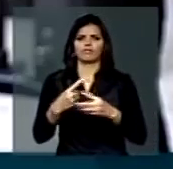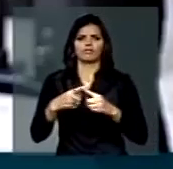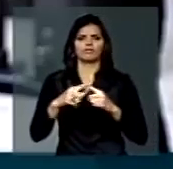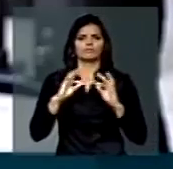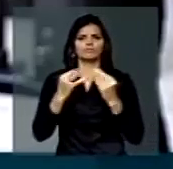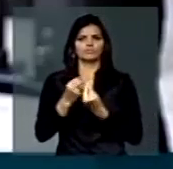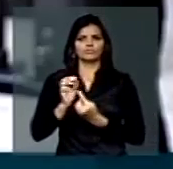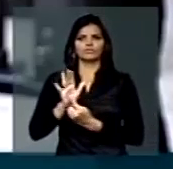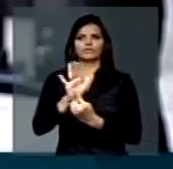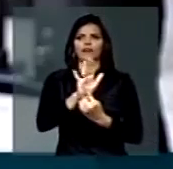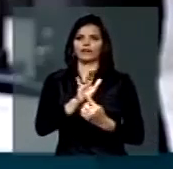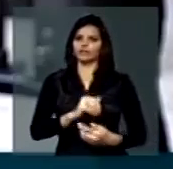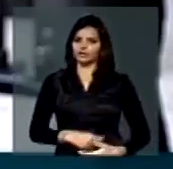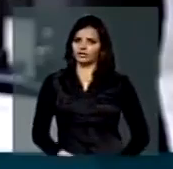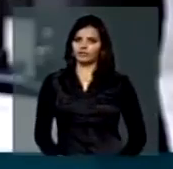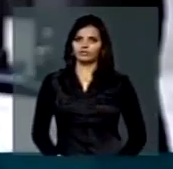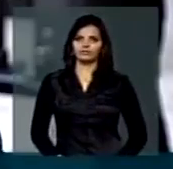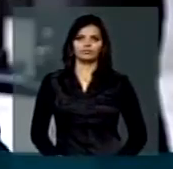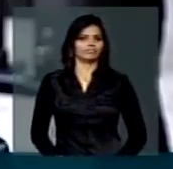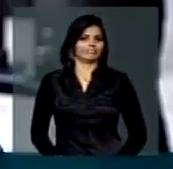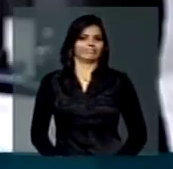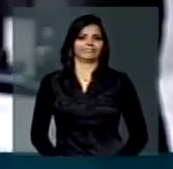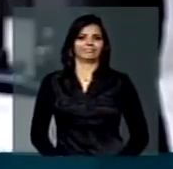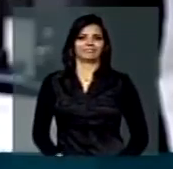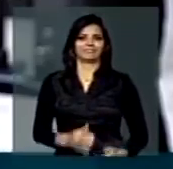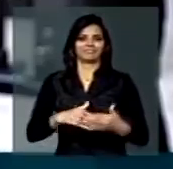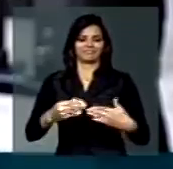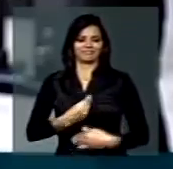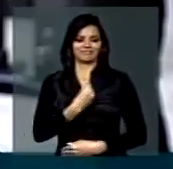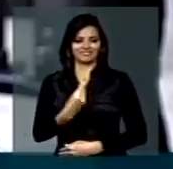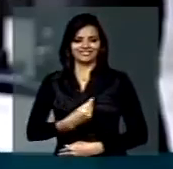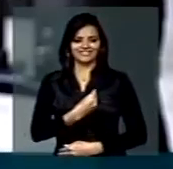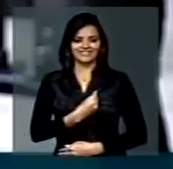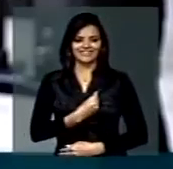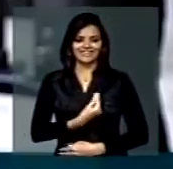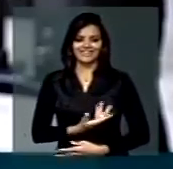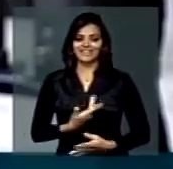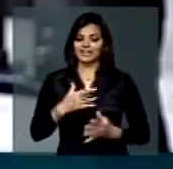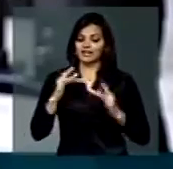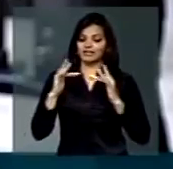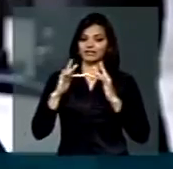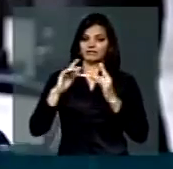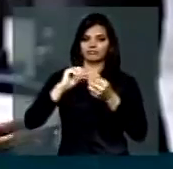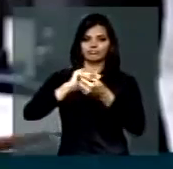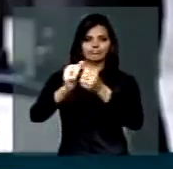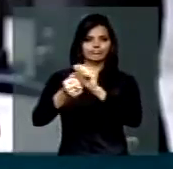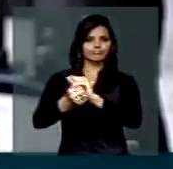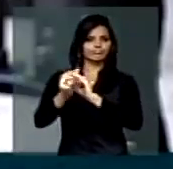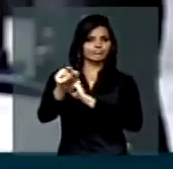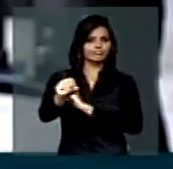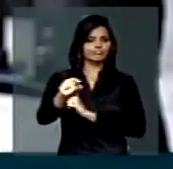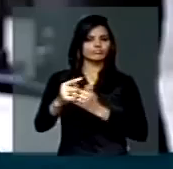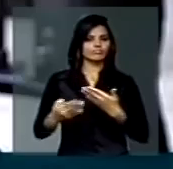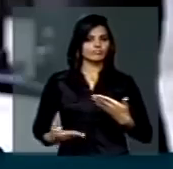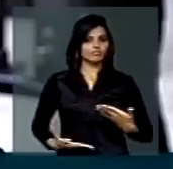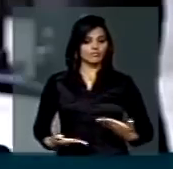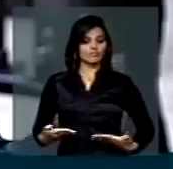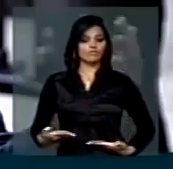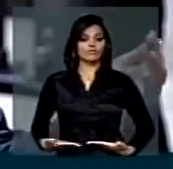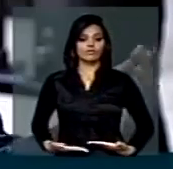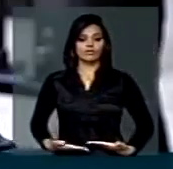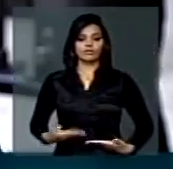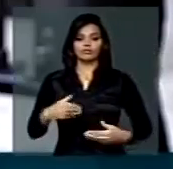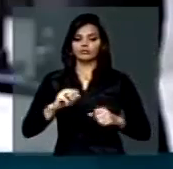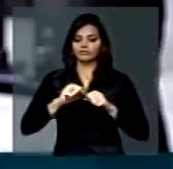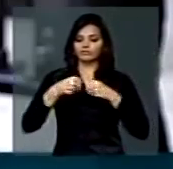no momento que aqui chegou. Ela sobreviveu lá, se adaptou lá, serviu inclusive a seu país